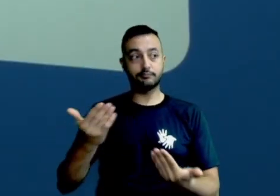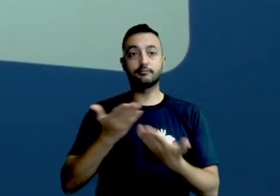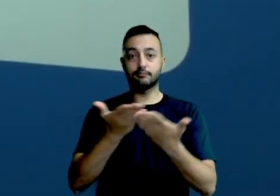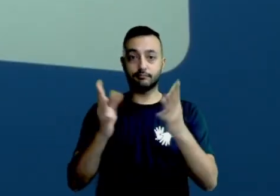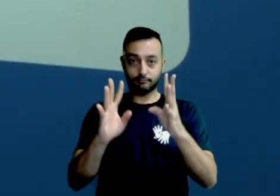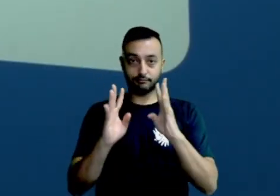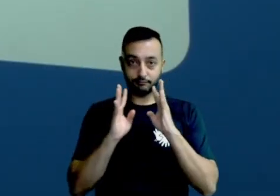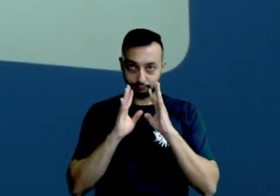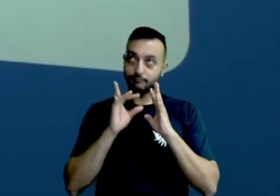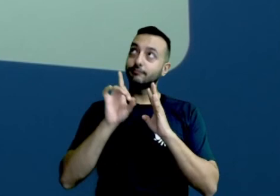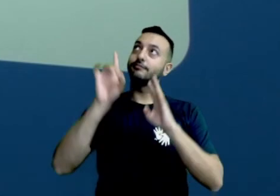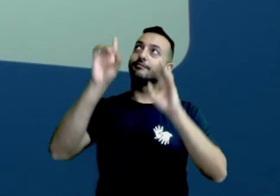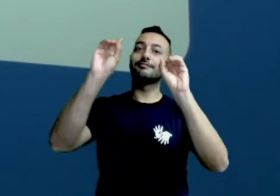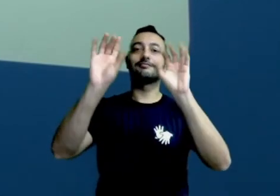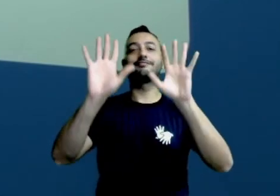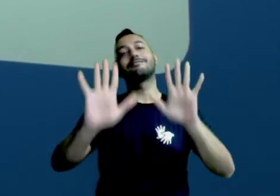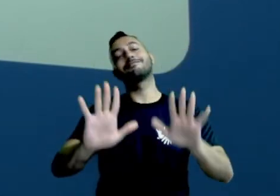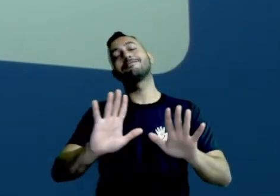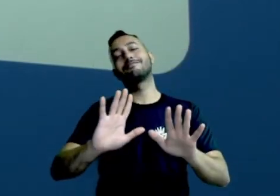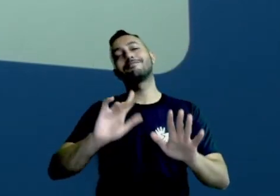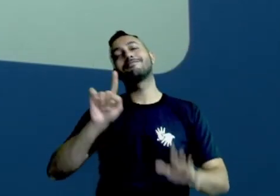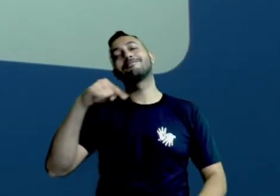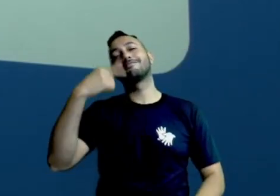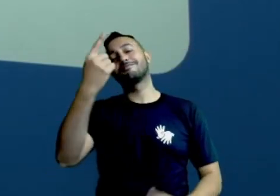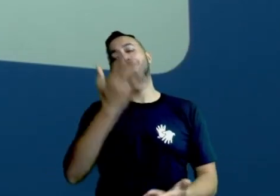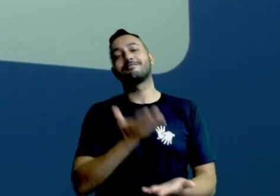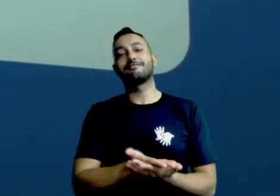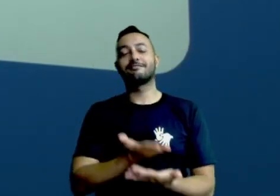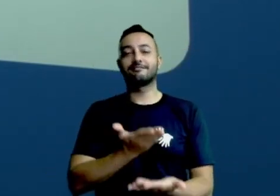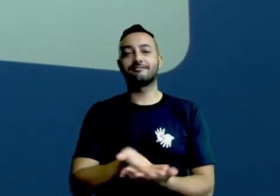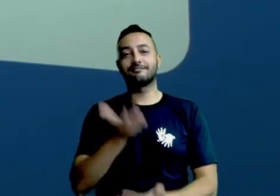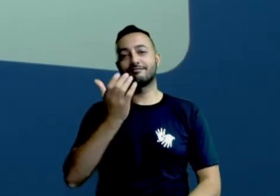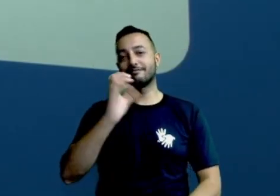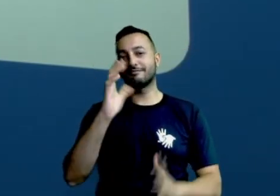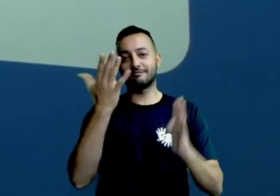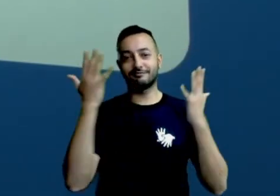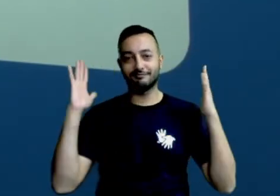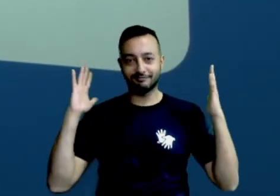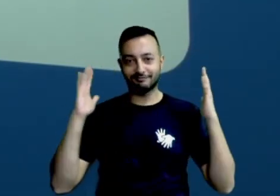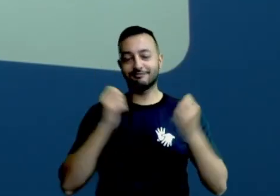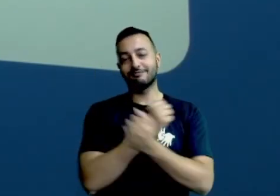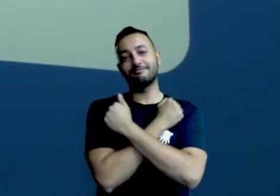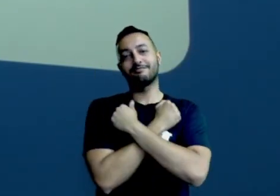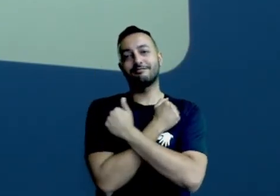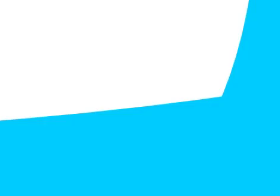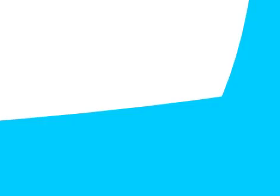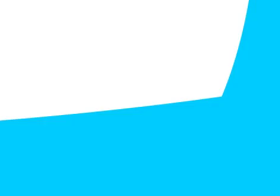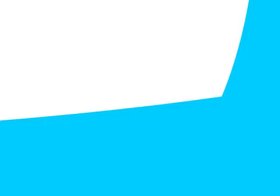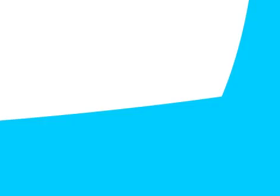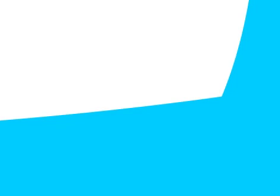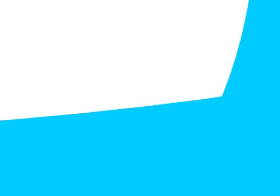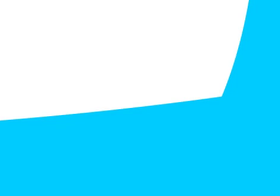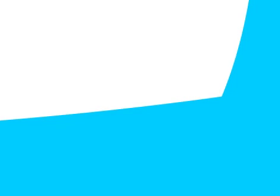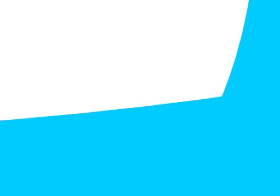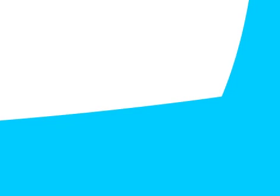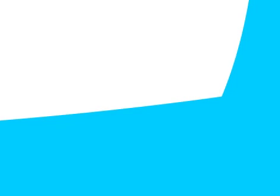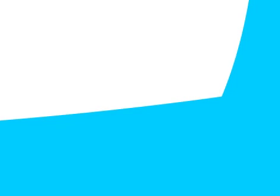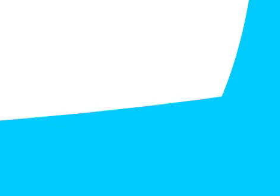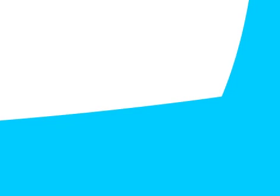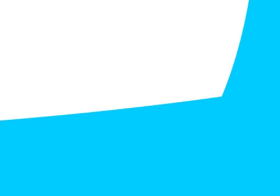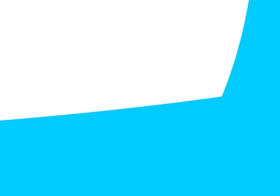atenção de vocês fiquem com Deus e até nossa próxima aula de Ciências da Natureza forte abraço e